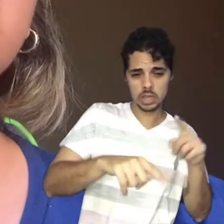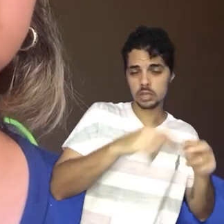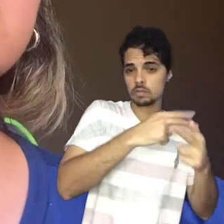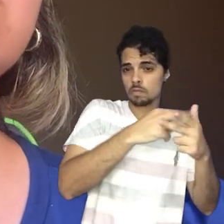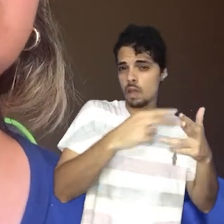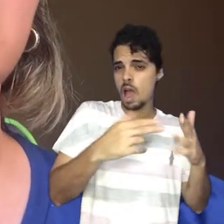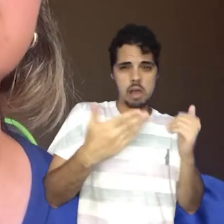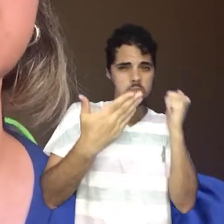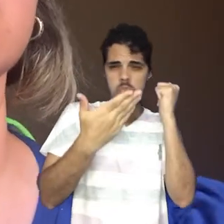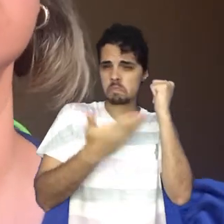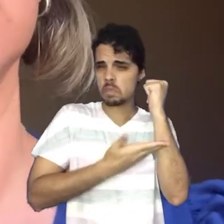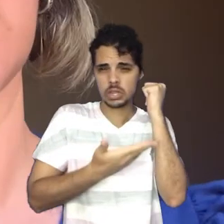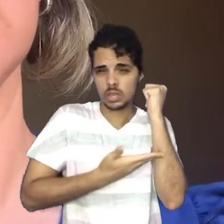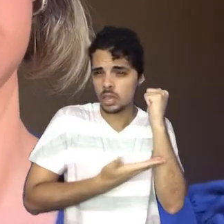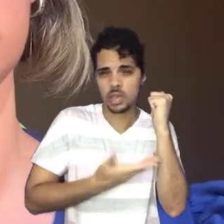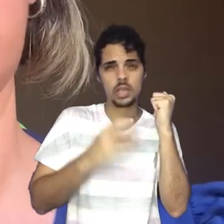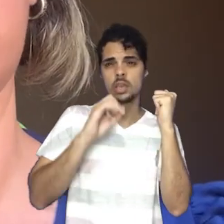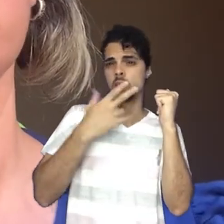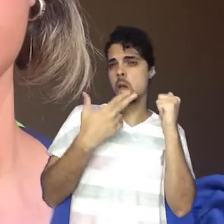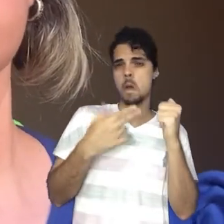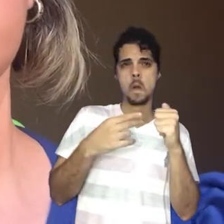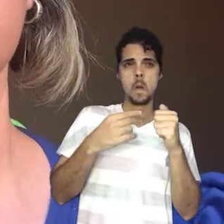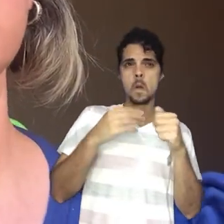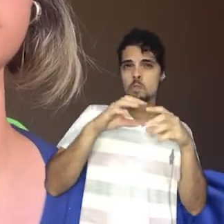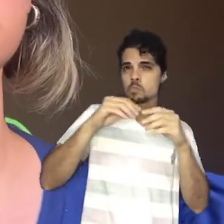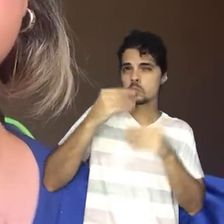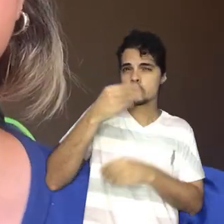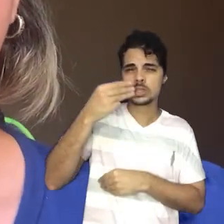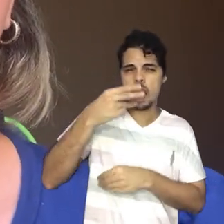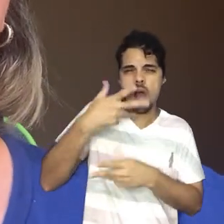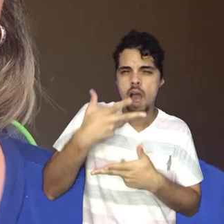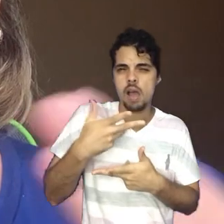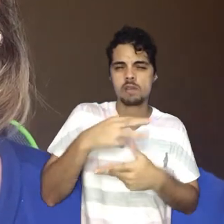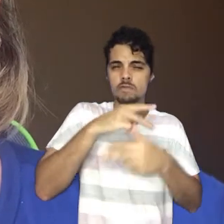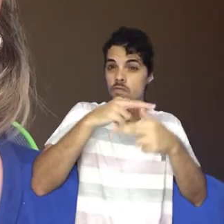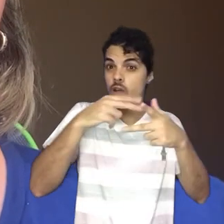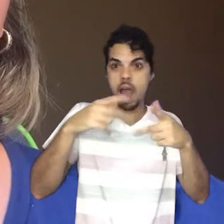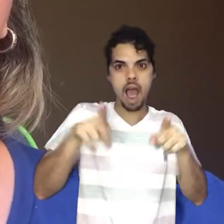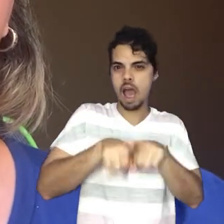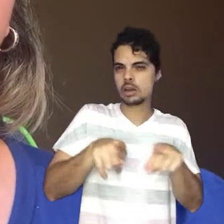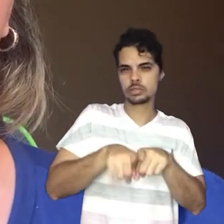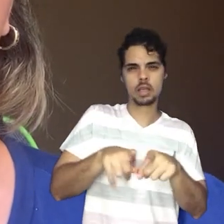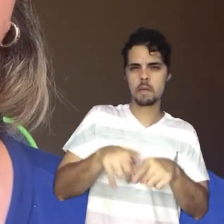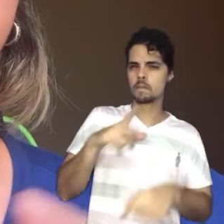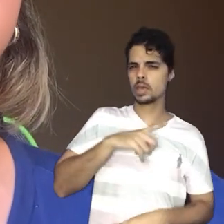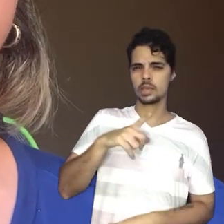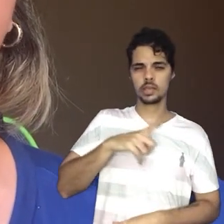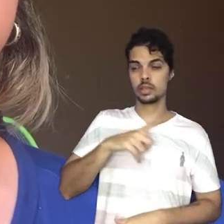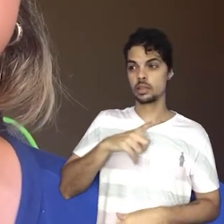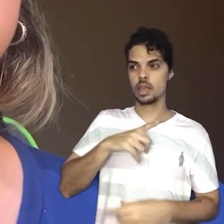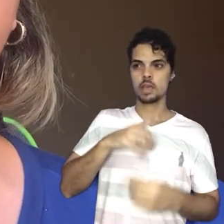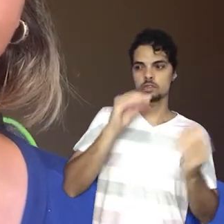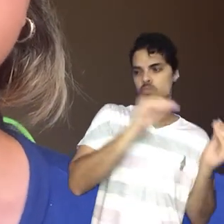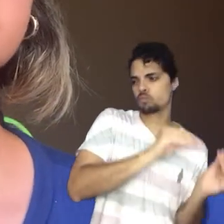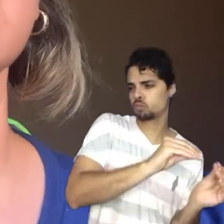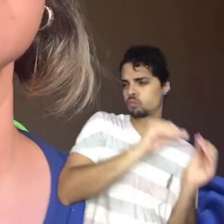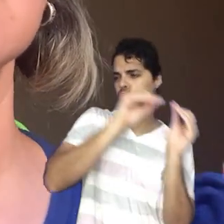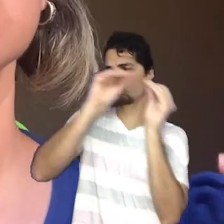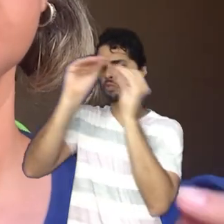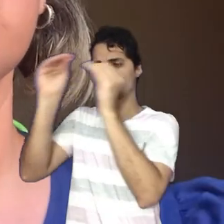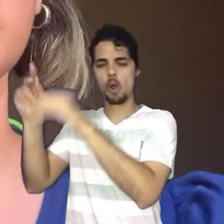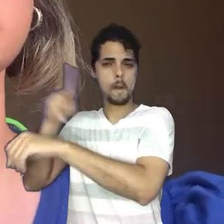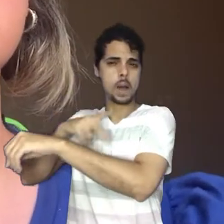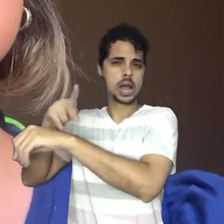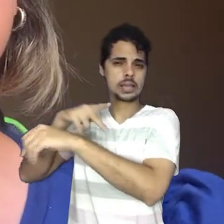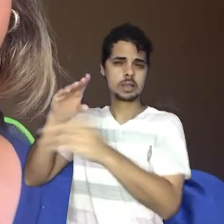dos produtos industrializados que a Inglaterra favorecia, mas também nós vamos ver o quê? A exportação